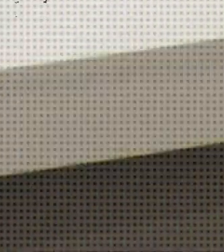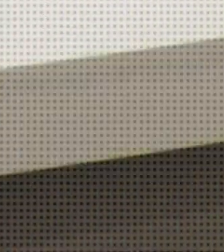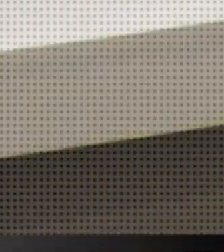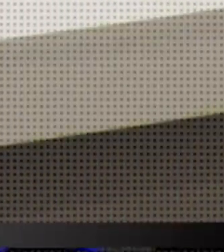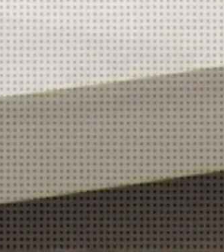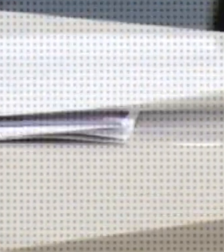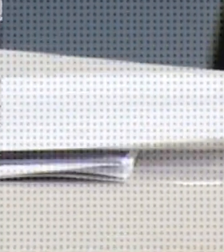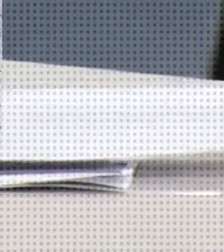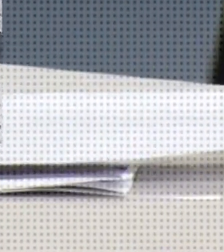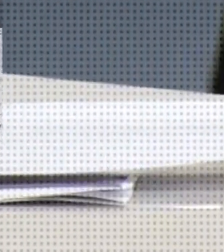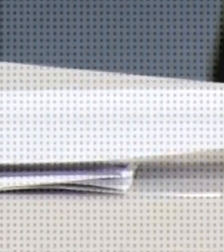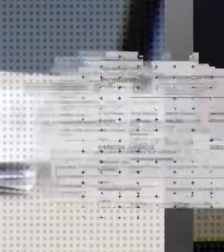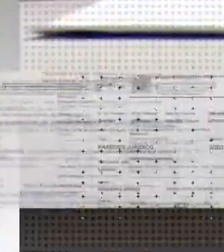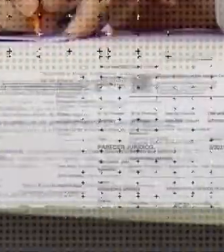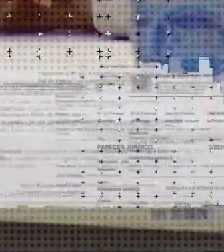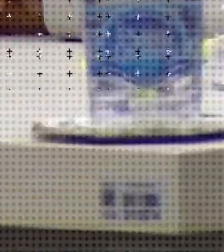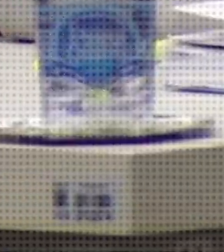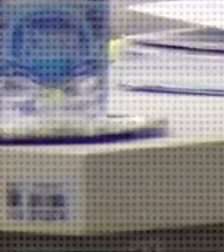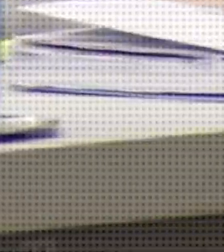E aí